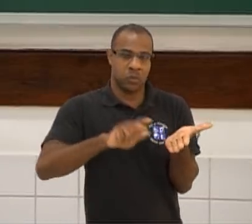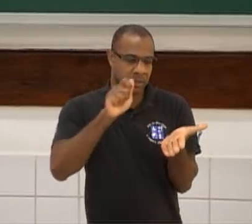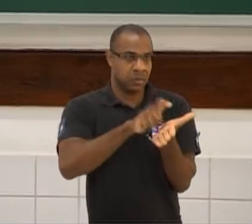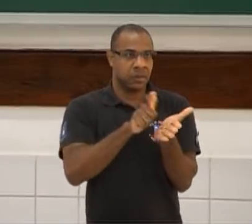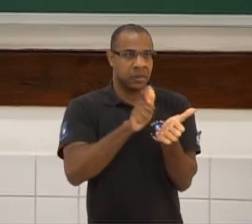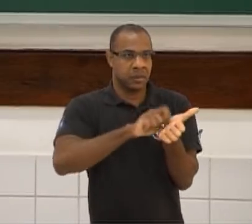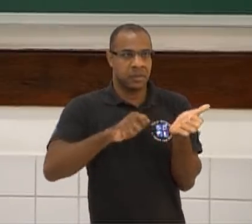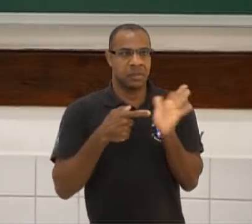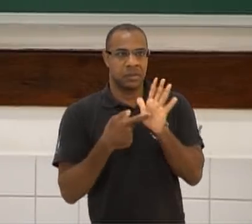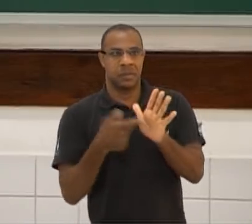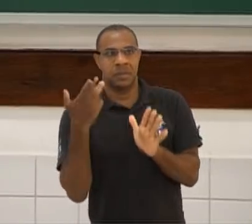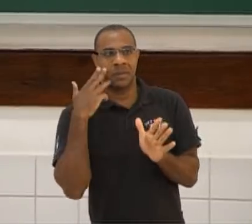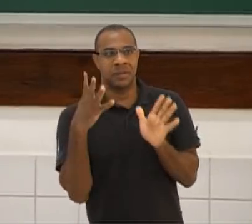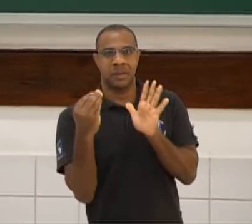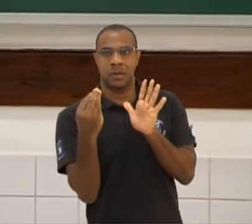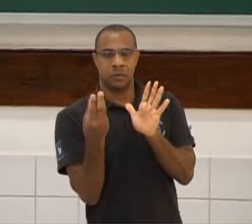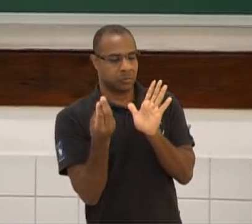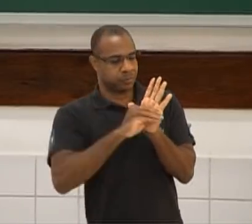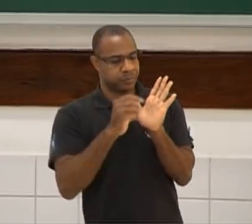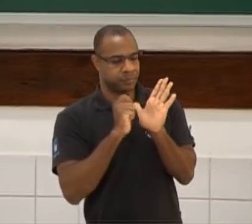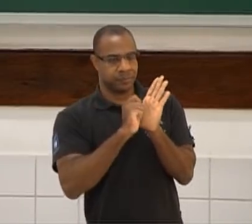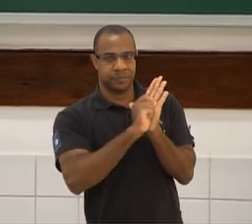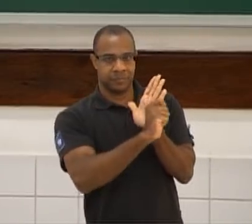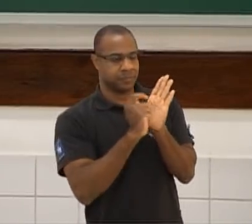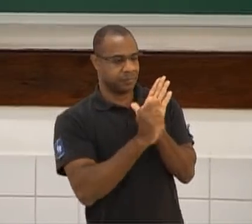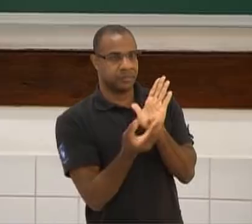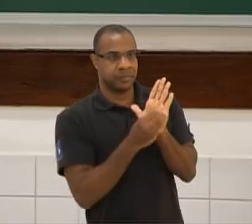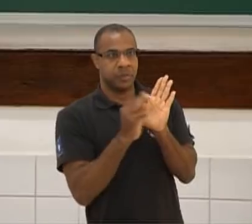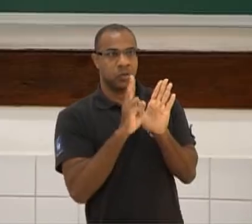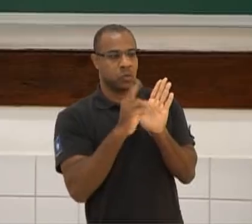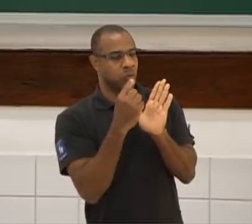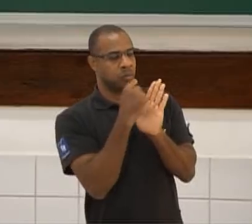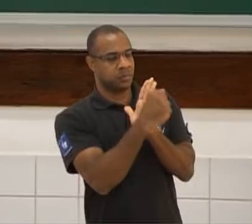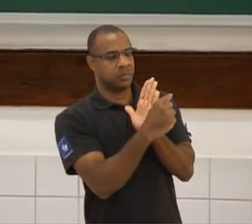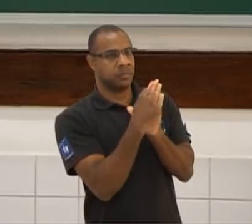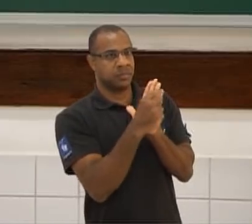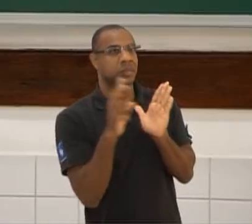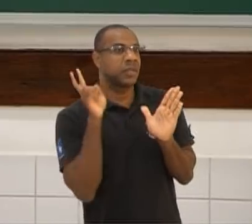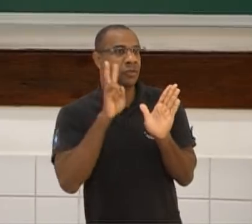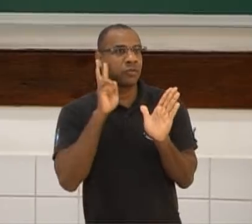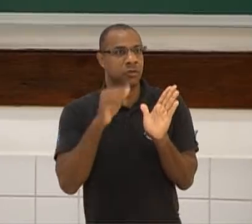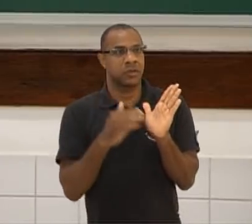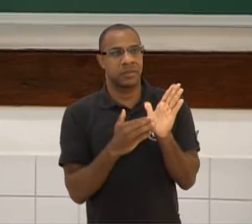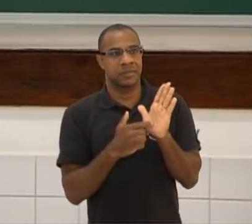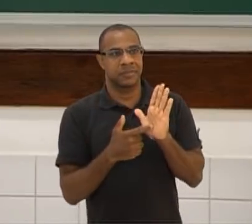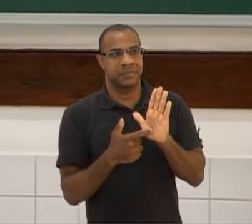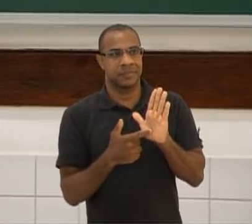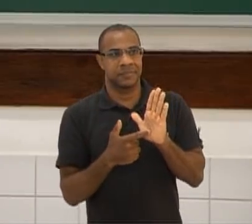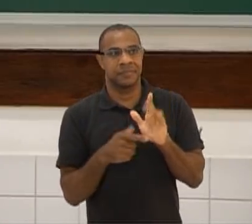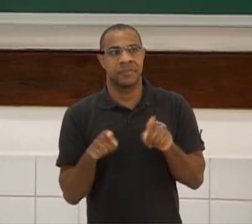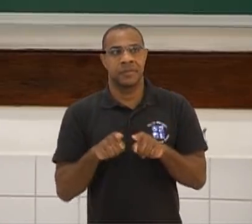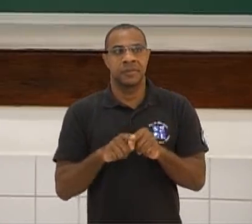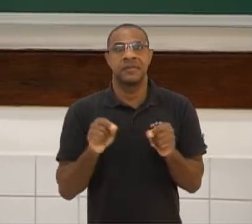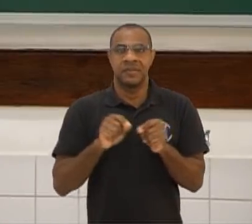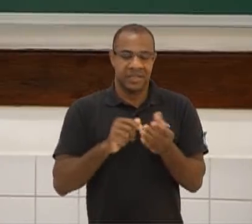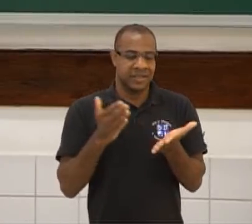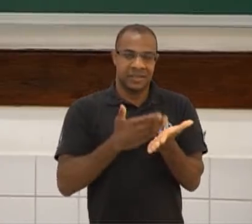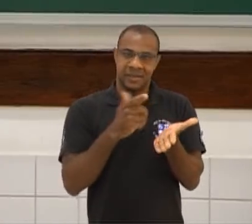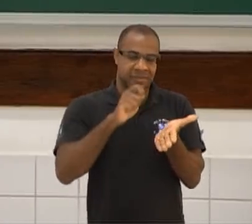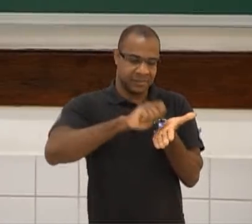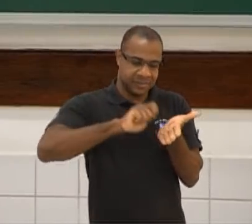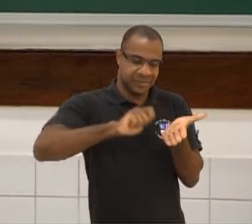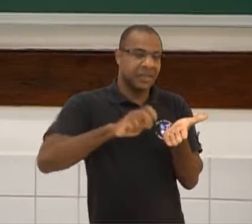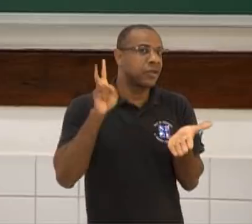como essa, botando uma imagem, né, colocando o nome de vocês, né, a história, e fazer as páginas,